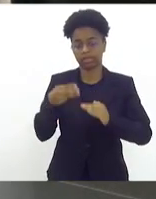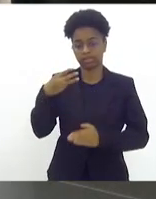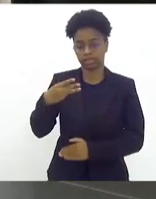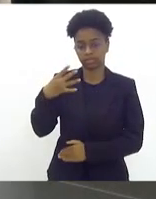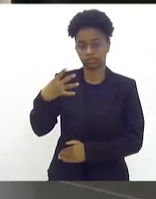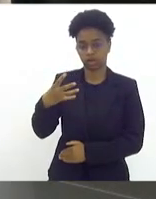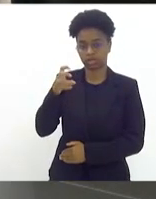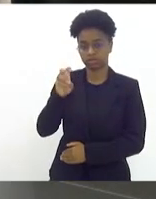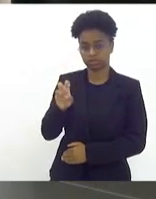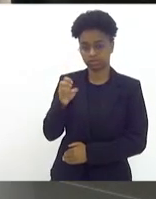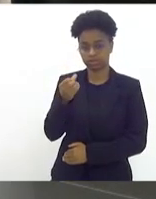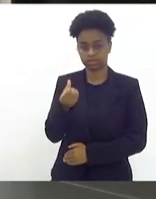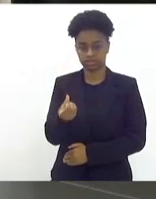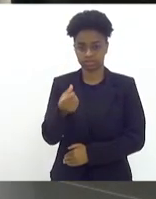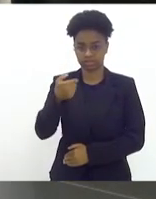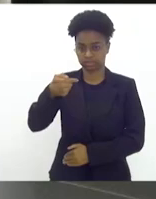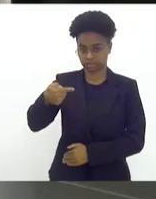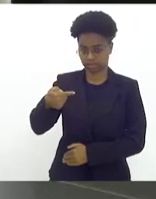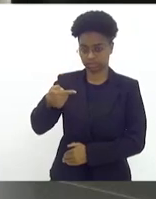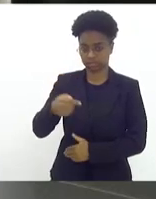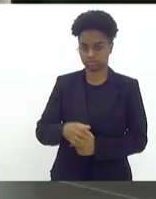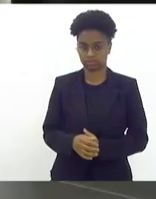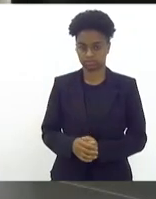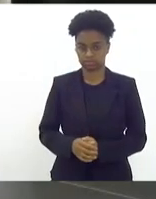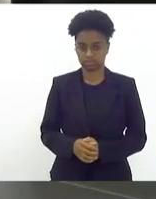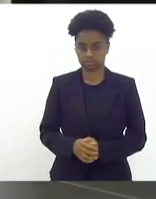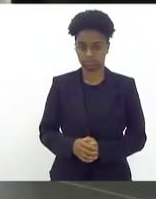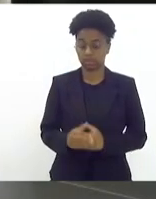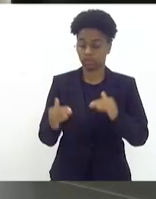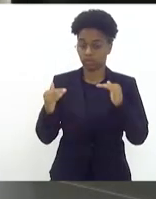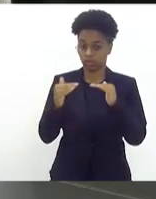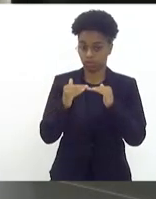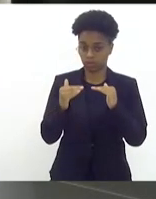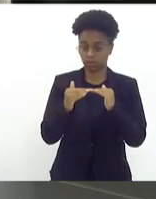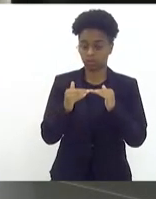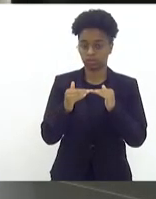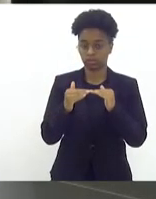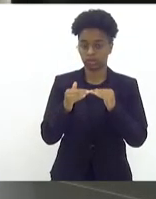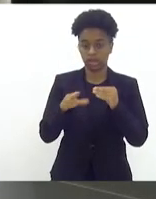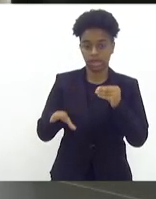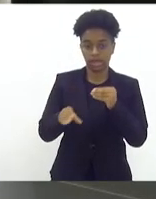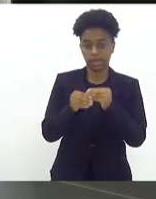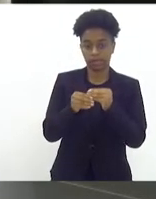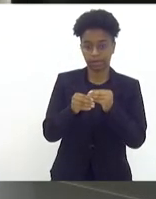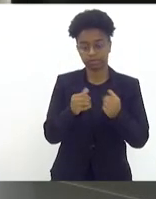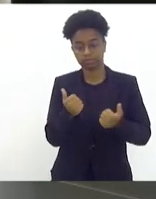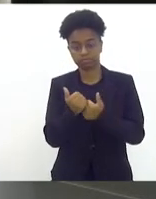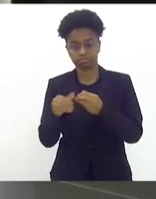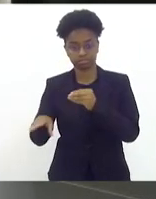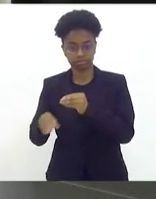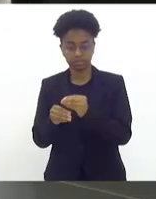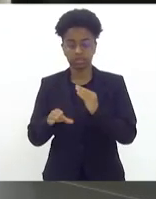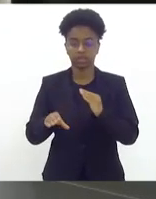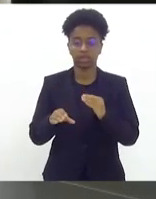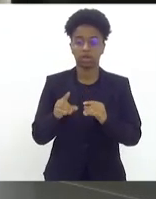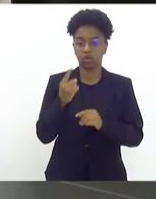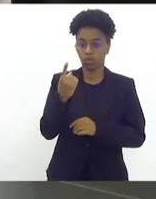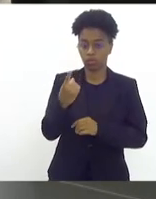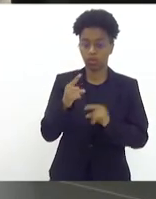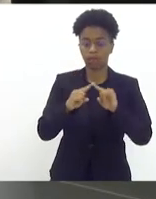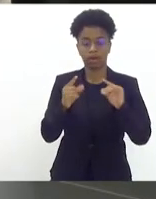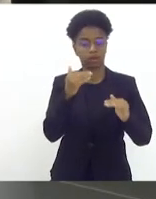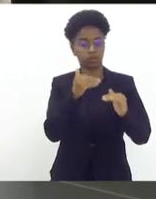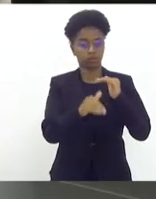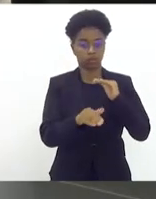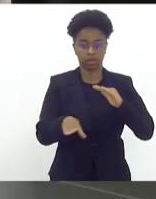4, 5, 6 e 7, favorável com subemenda à emenda 1, contrário à